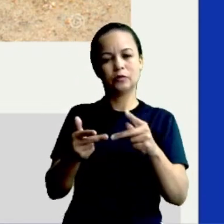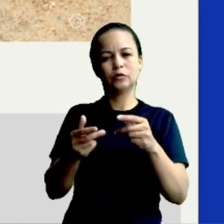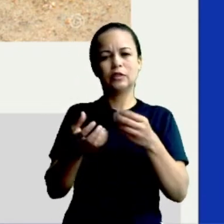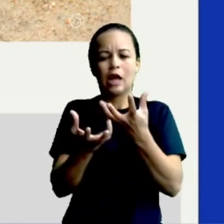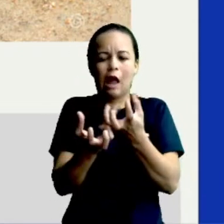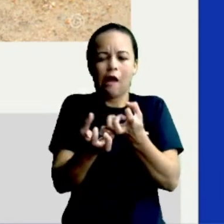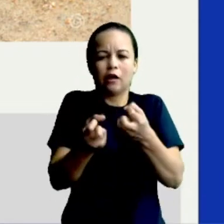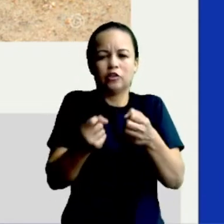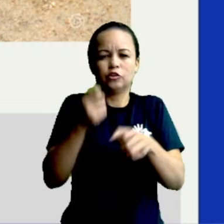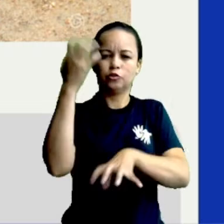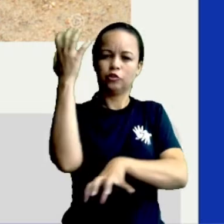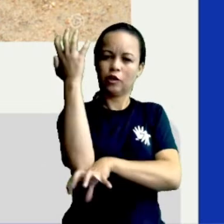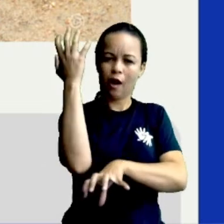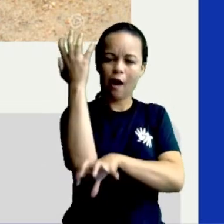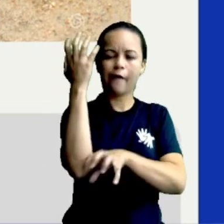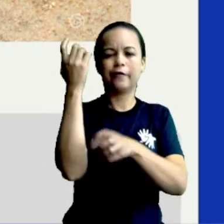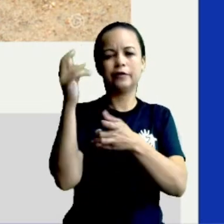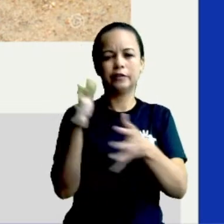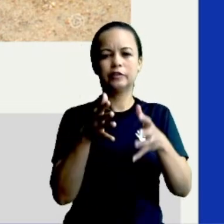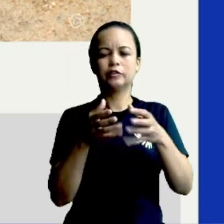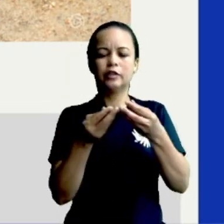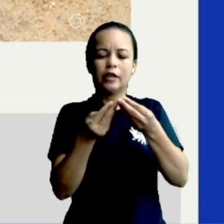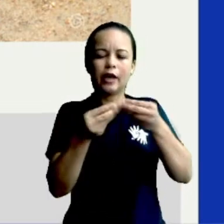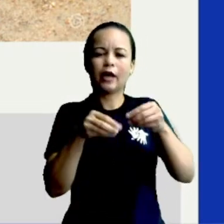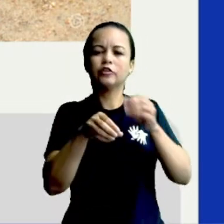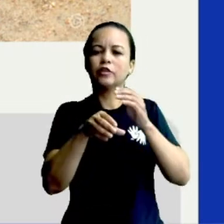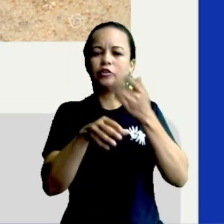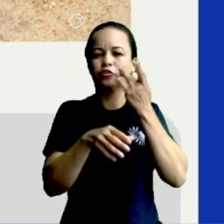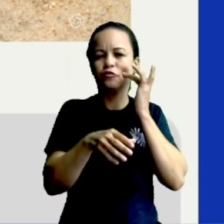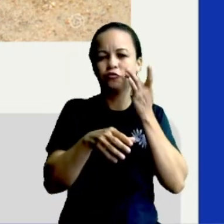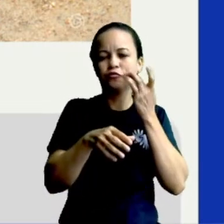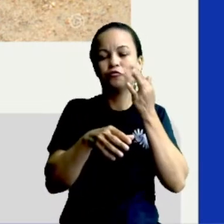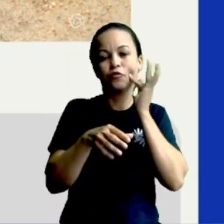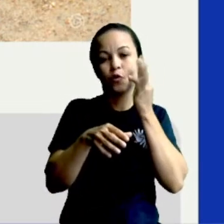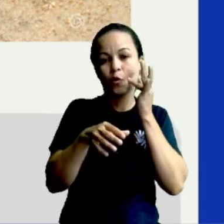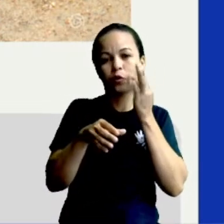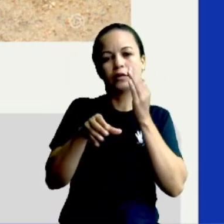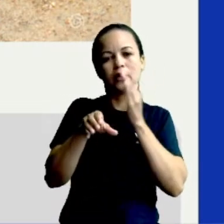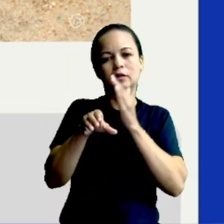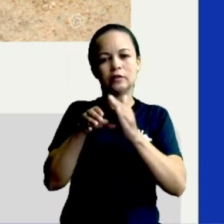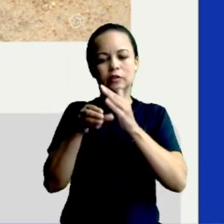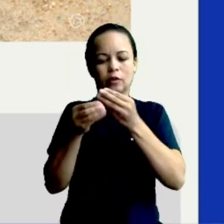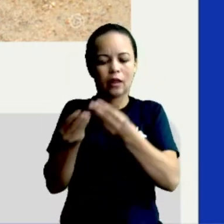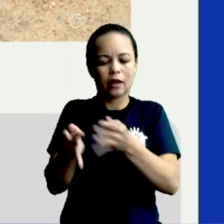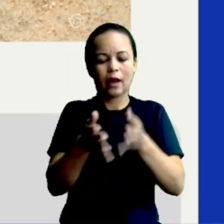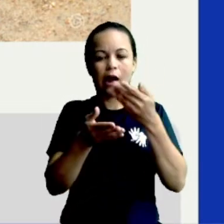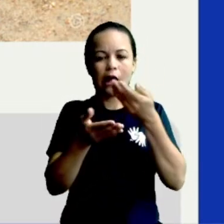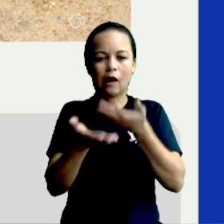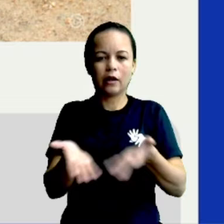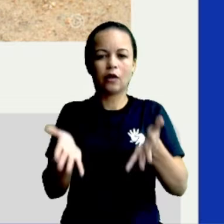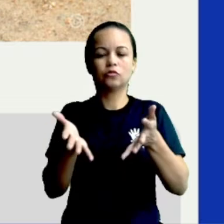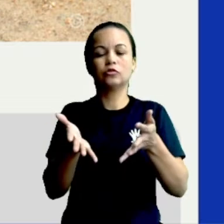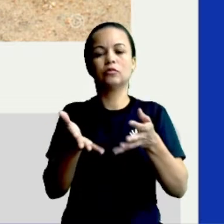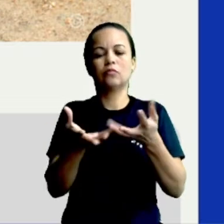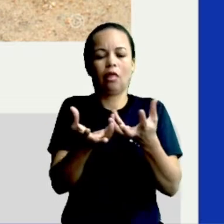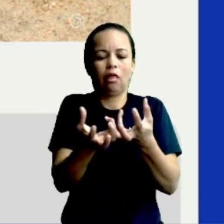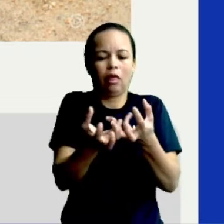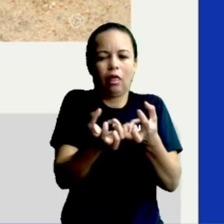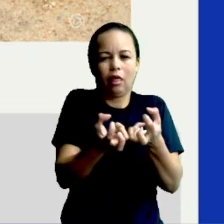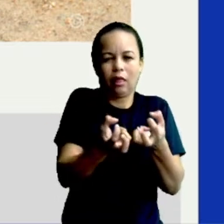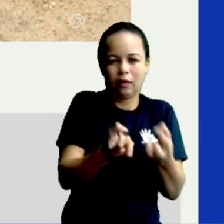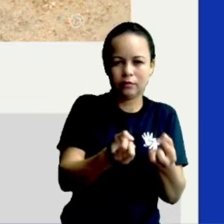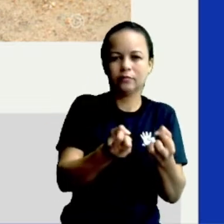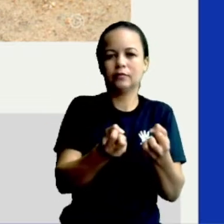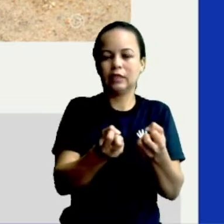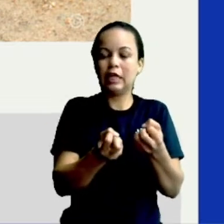de restos de raízes, restos de cascas de frutos que caem ao chão, e a partir de então eles degradam